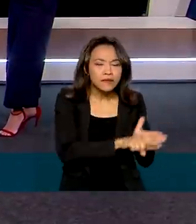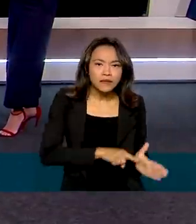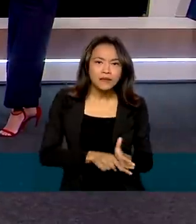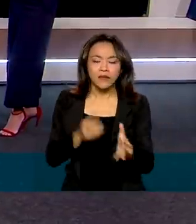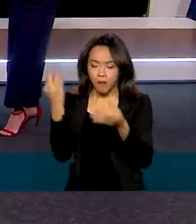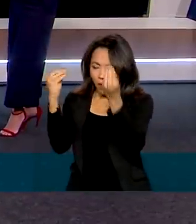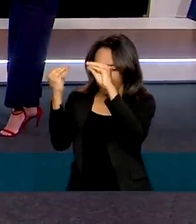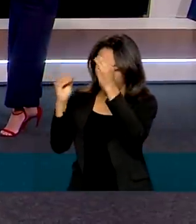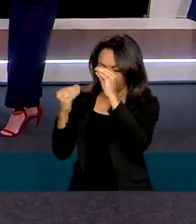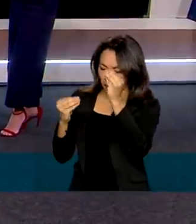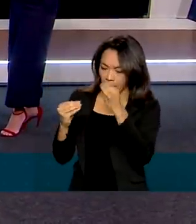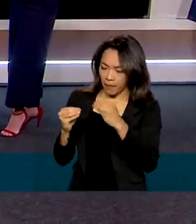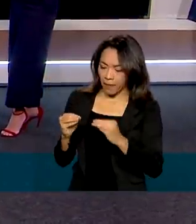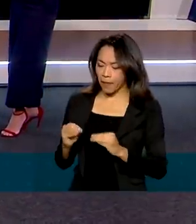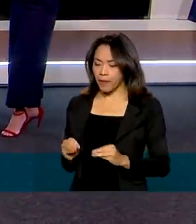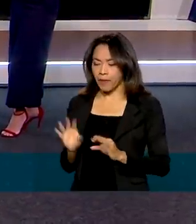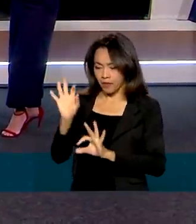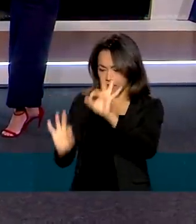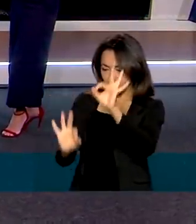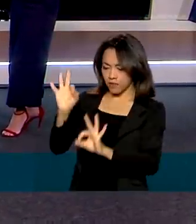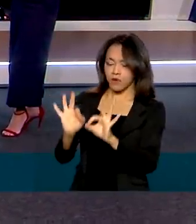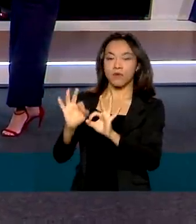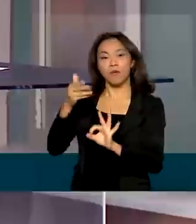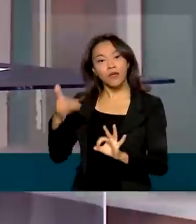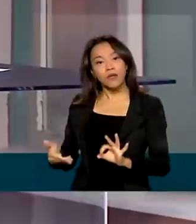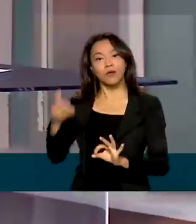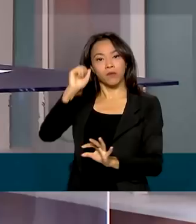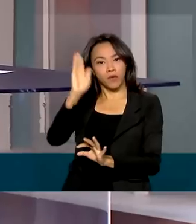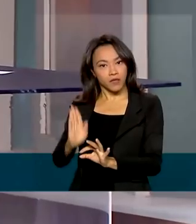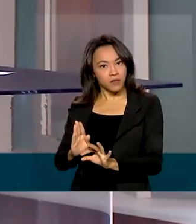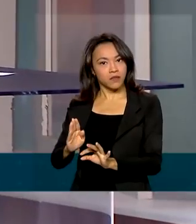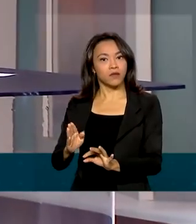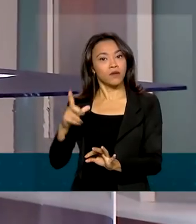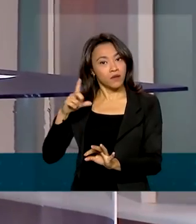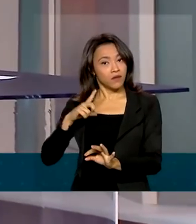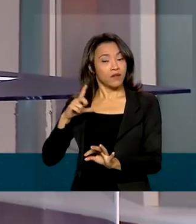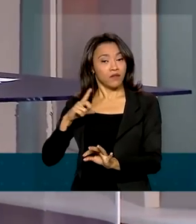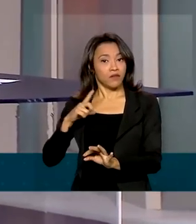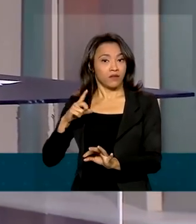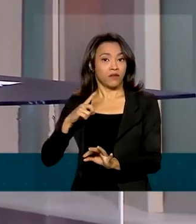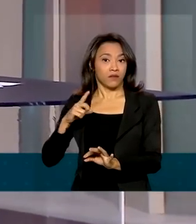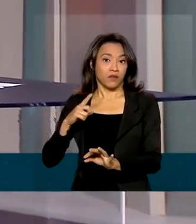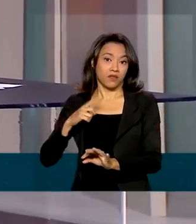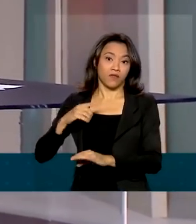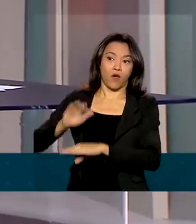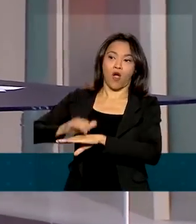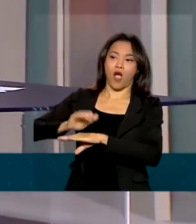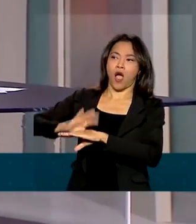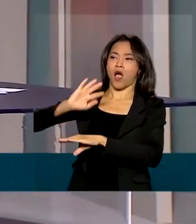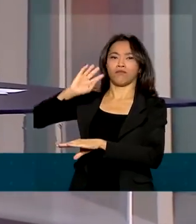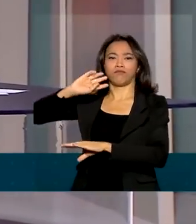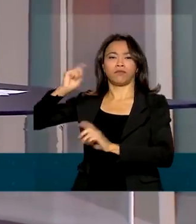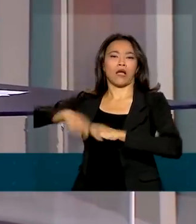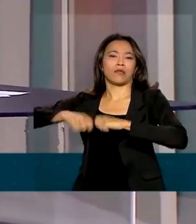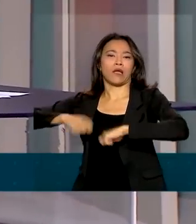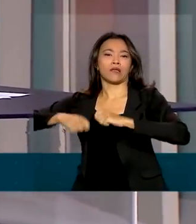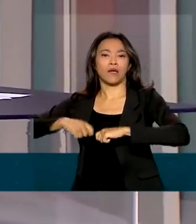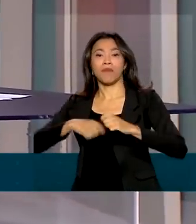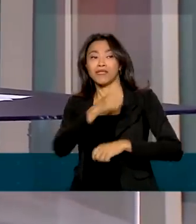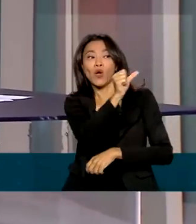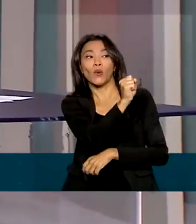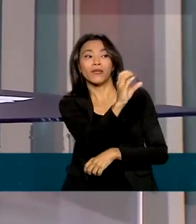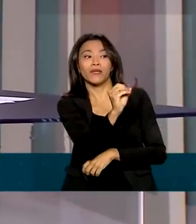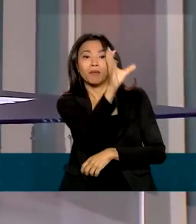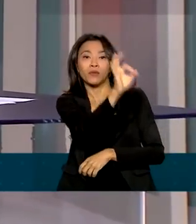para ver o que é que nós podíamos fazer para que o Brasil fosse não autossuficiente, nunca vai ser. Os Estados Unidos têm 80% de produção